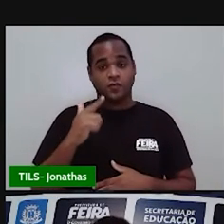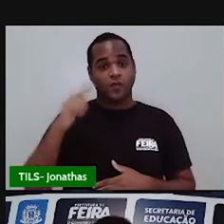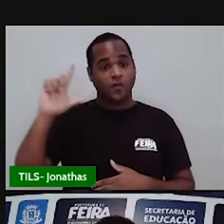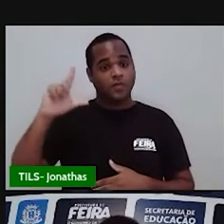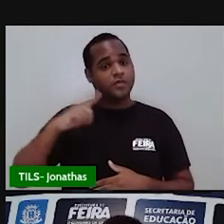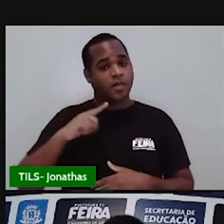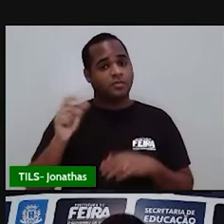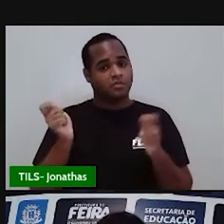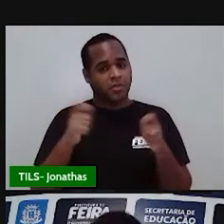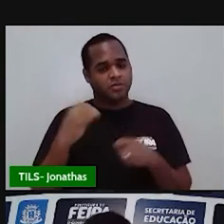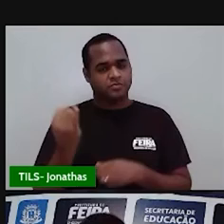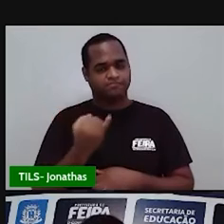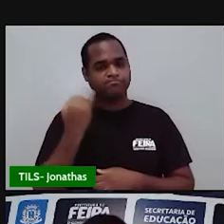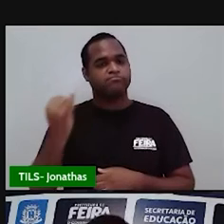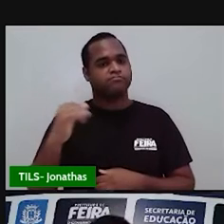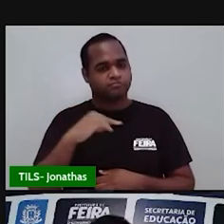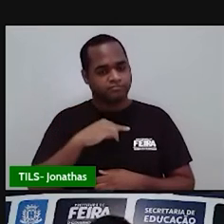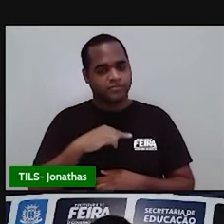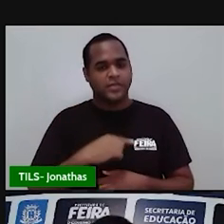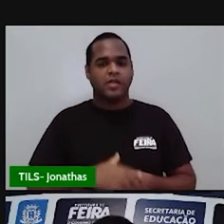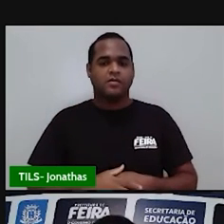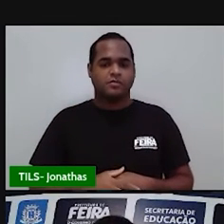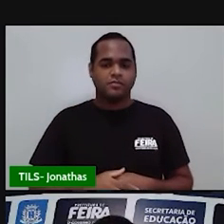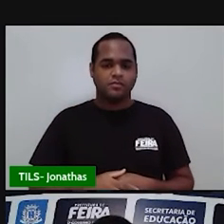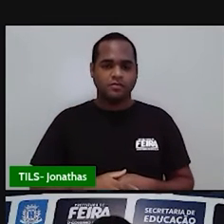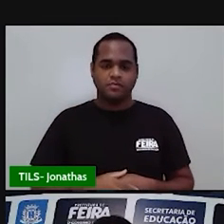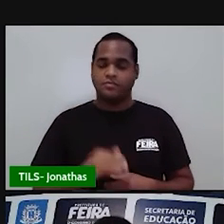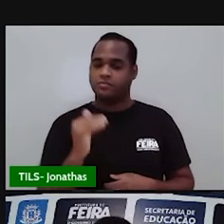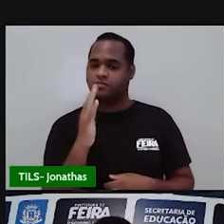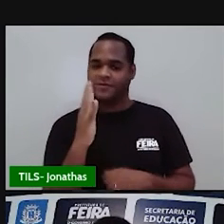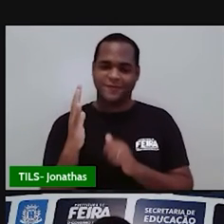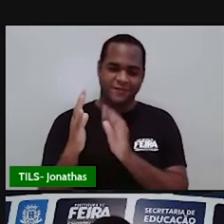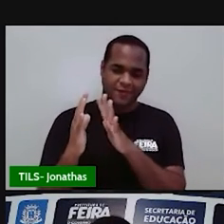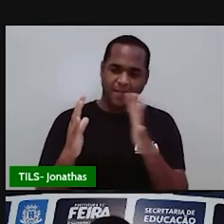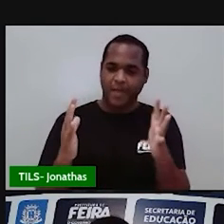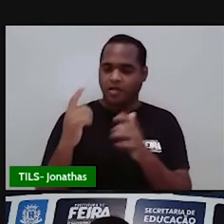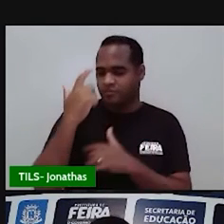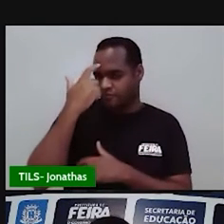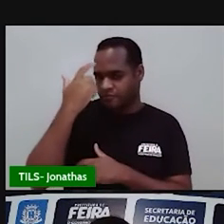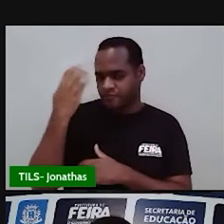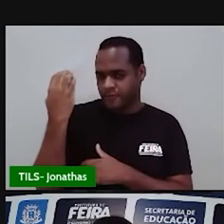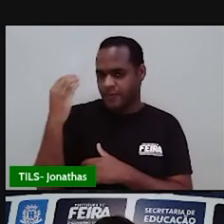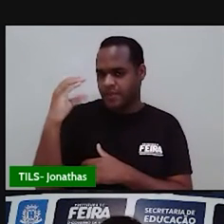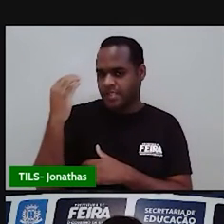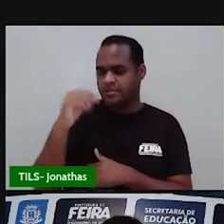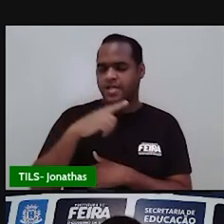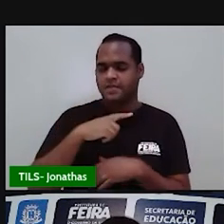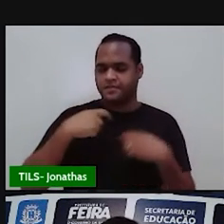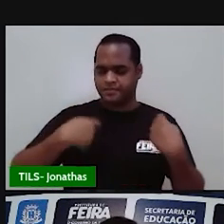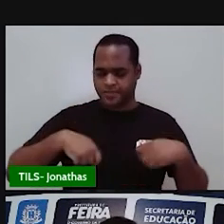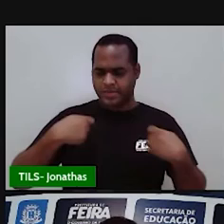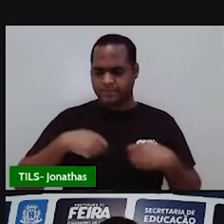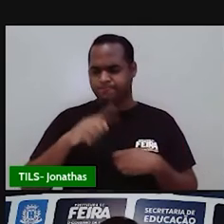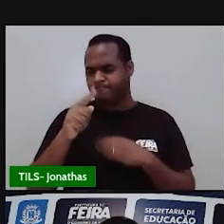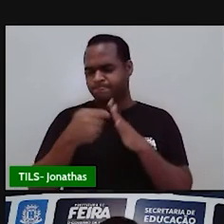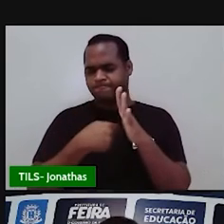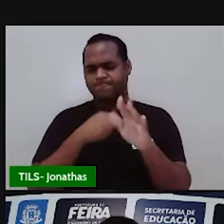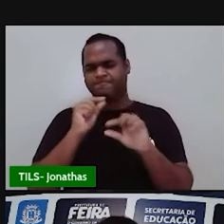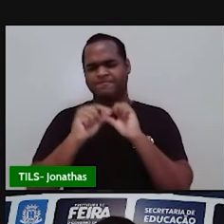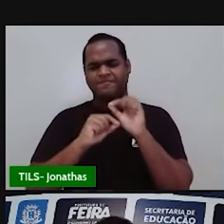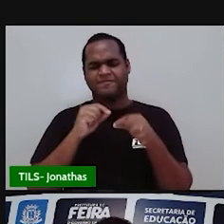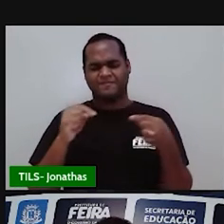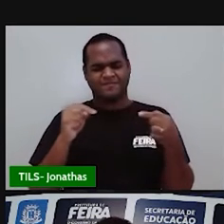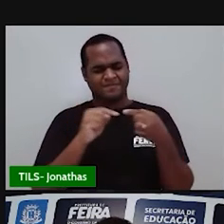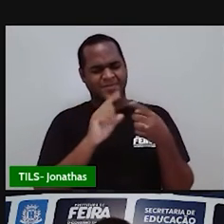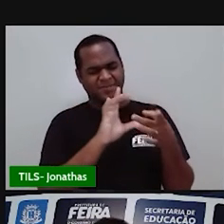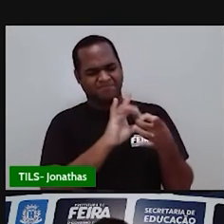talvez seja o mais importante, que é a consciência ambiental. Aí você pode me perguntar, mas professor, o